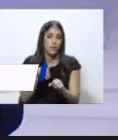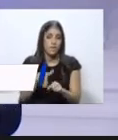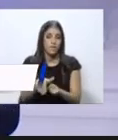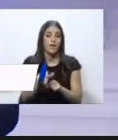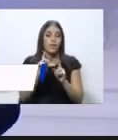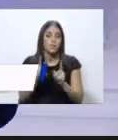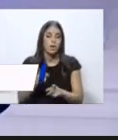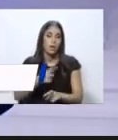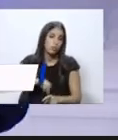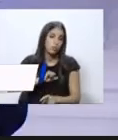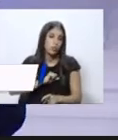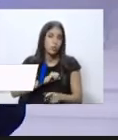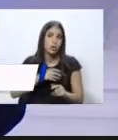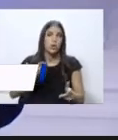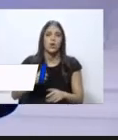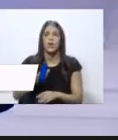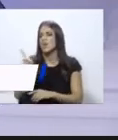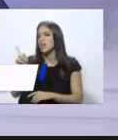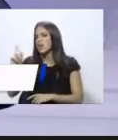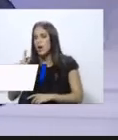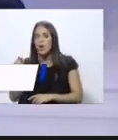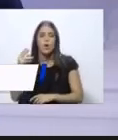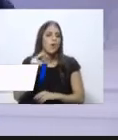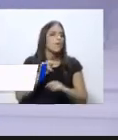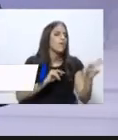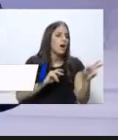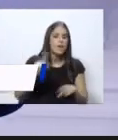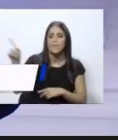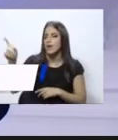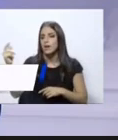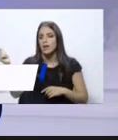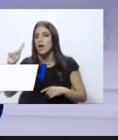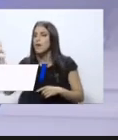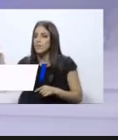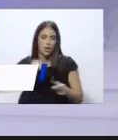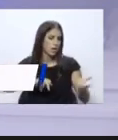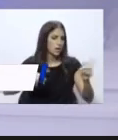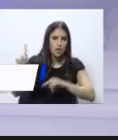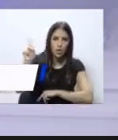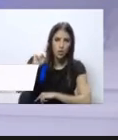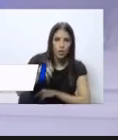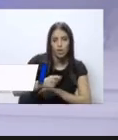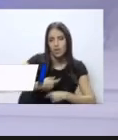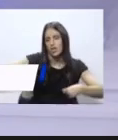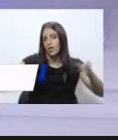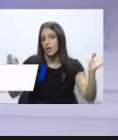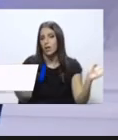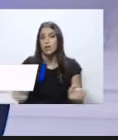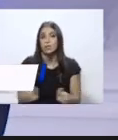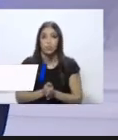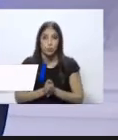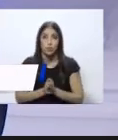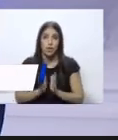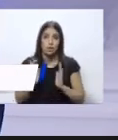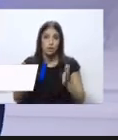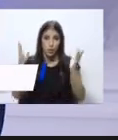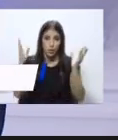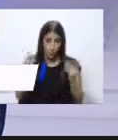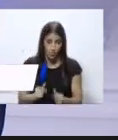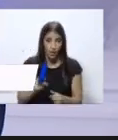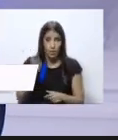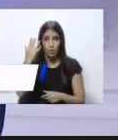estes. Agora, os que não são, os que estão para vir e não vêm, os que dizem que vêm e afinal não vêm, no total, eu acho que uma vez já chegaram a fazer uma contabilidade de